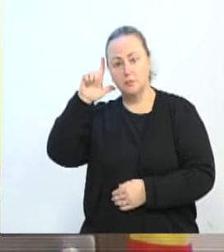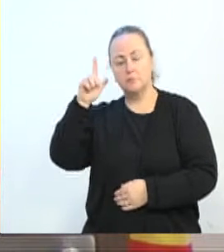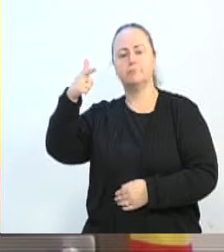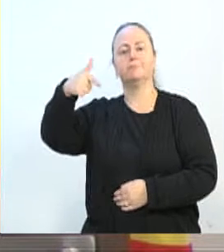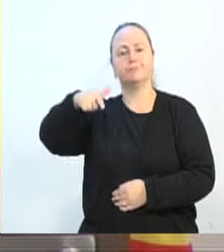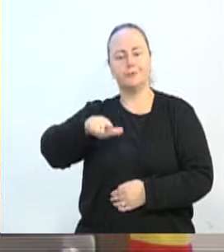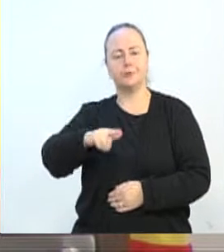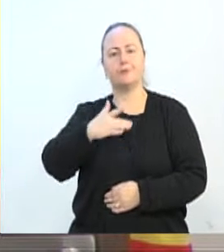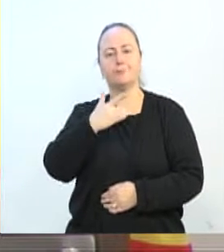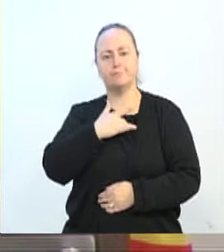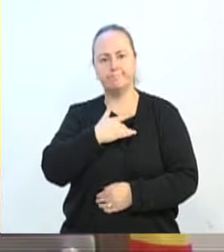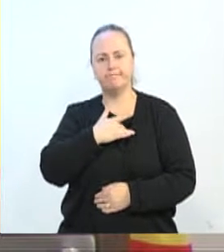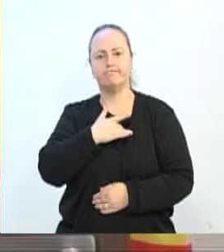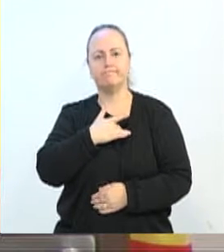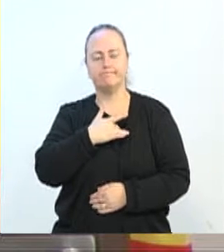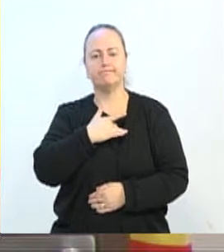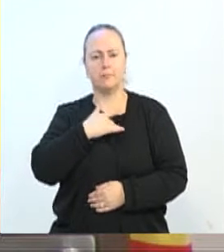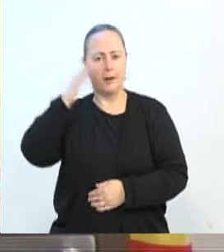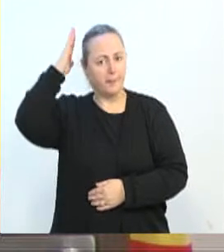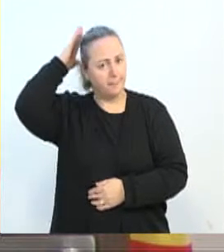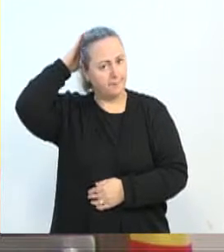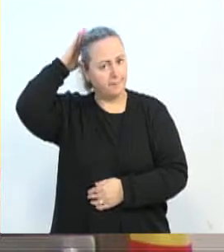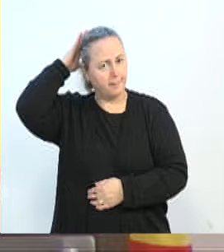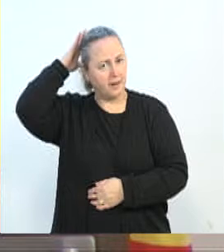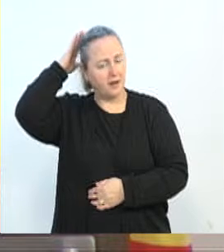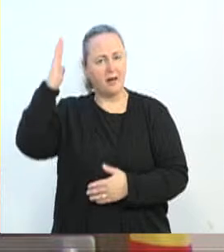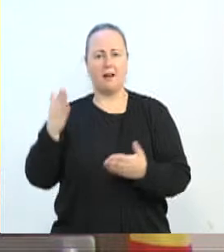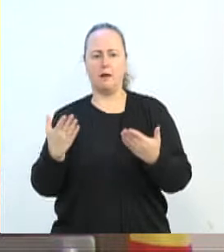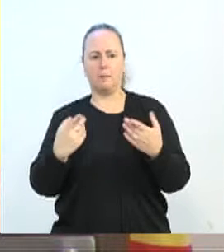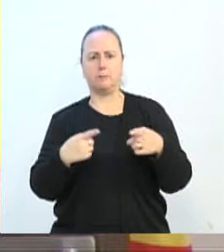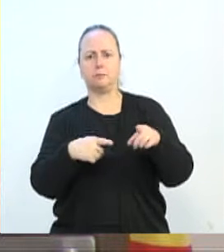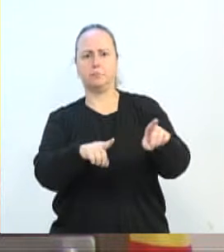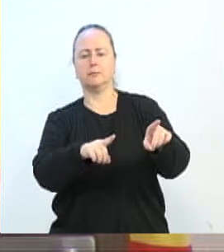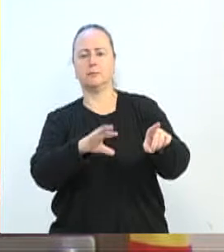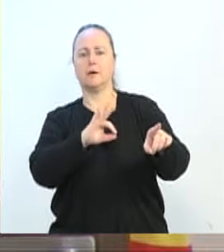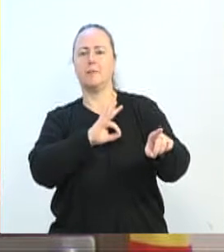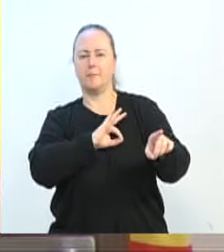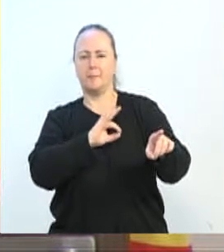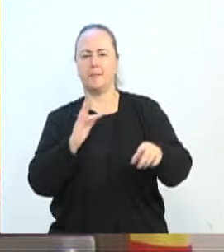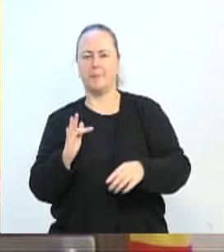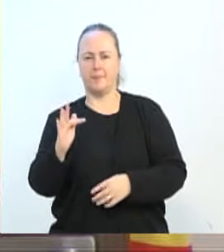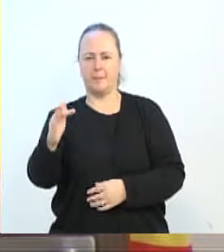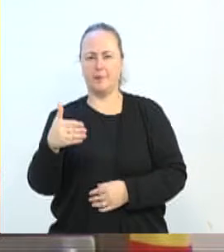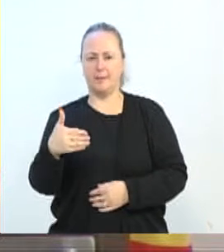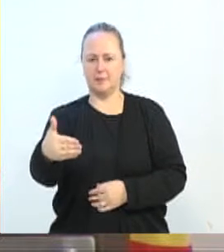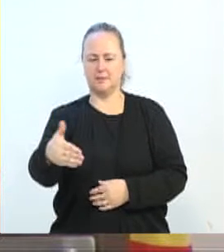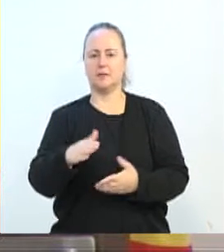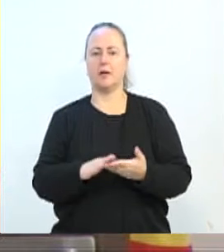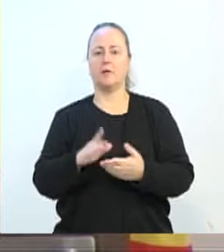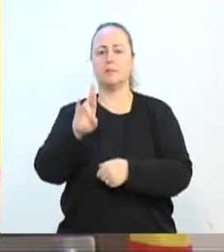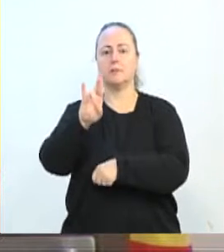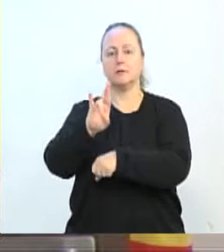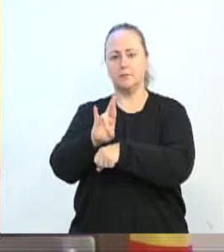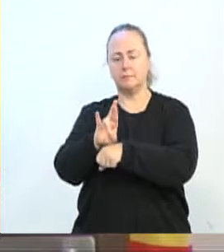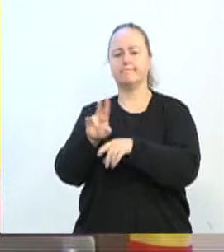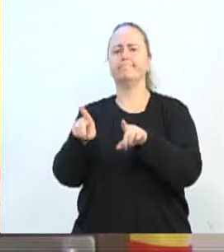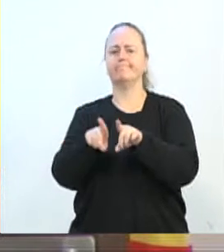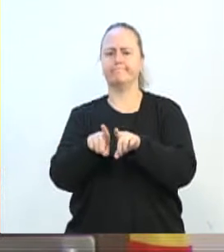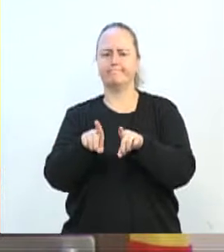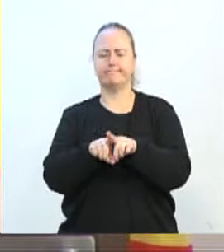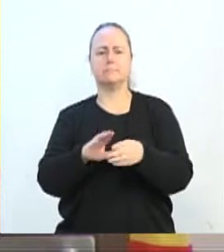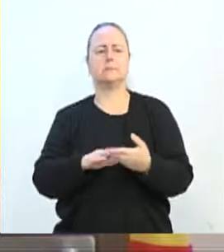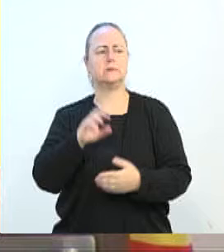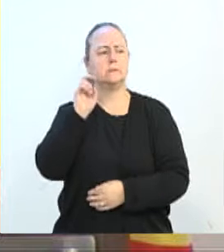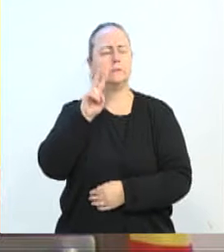vimos no Pará Se não me engano que fizeram contra os policiais rodoviários aqui em Rio do Sul teve confronto feridos também enfim e temos